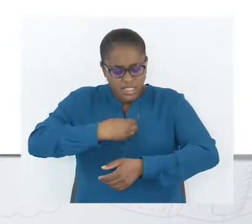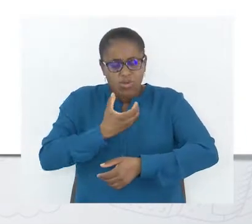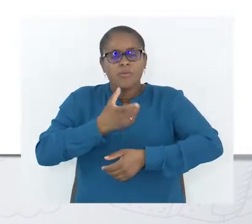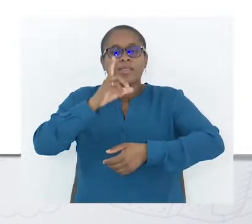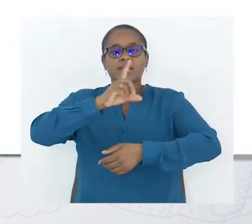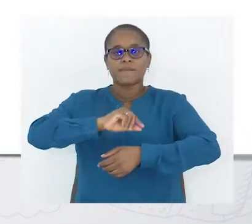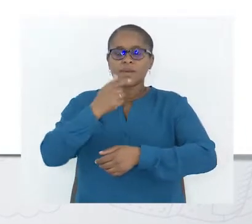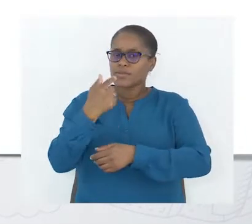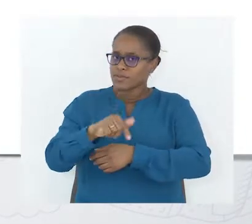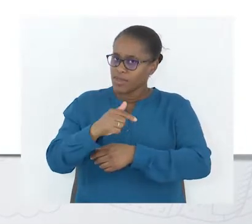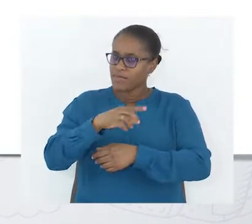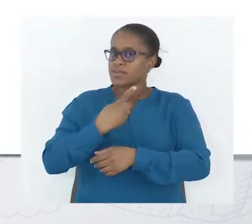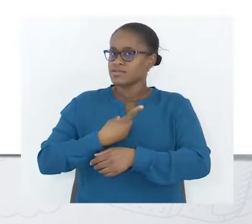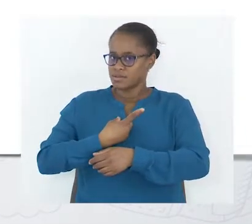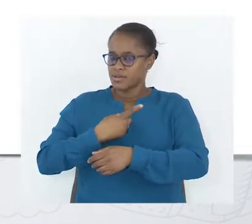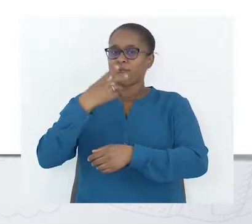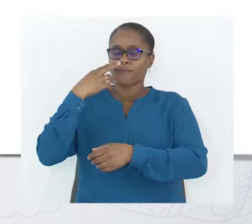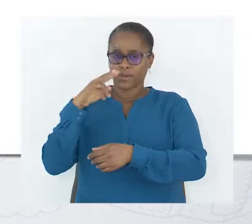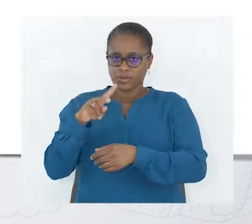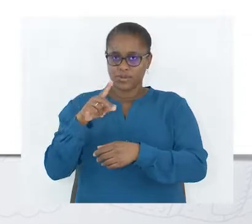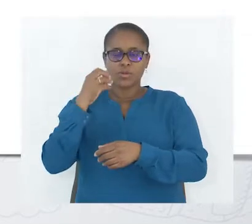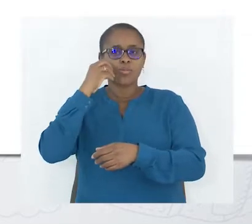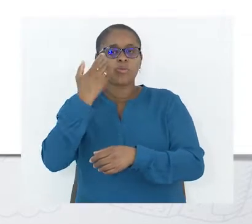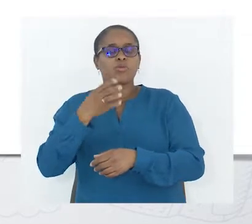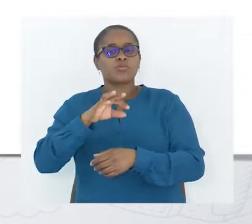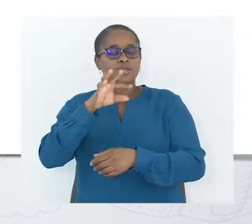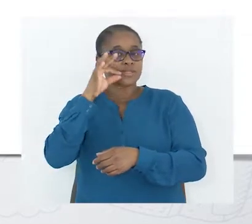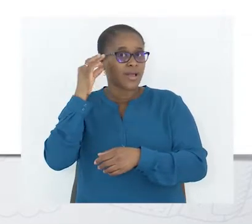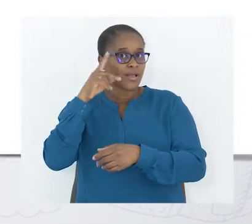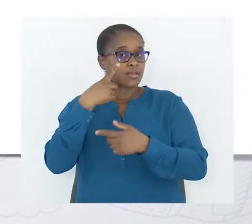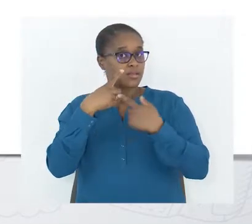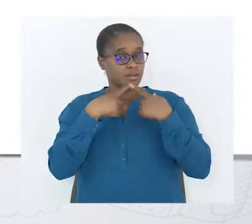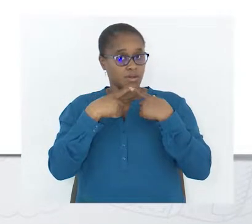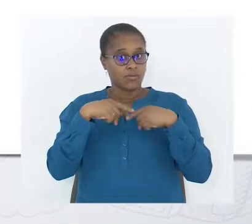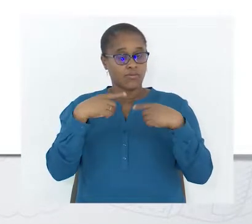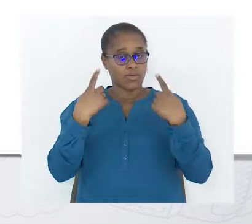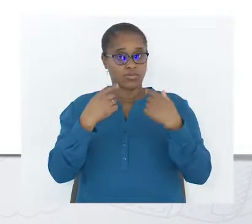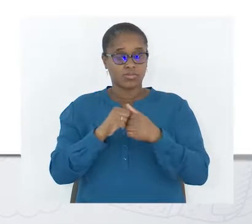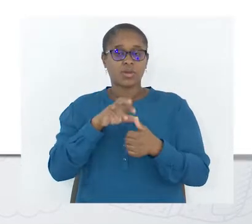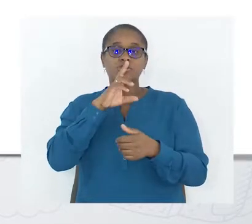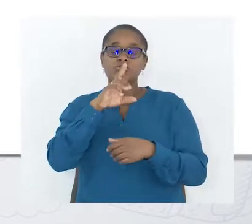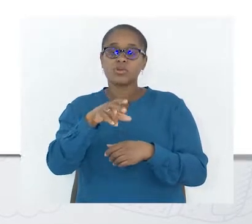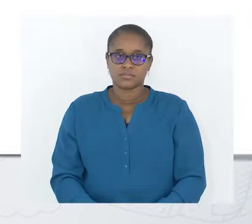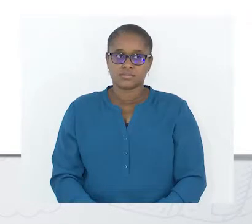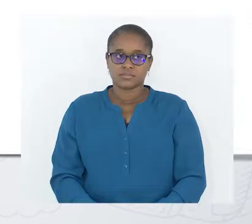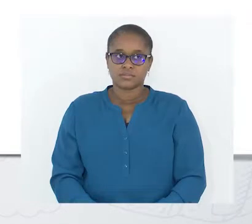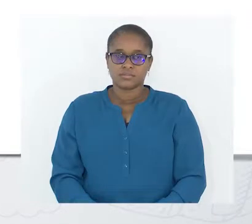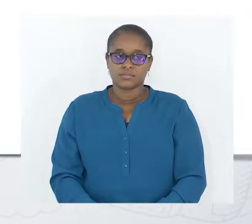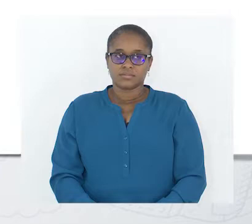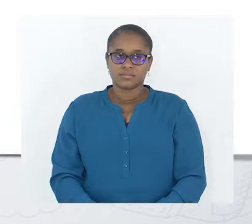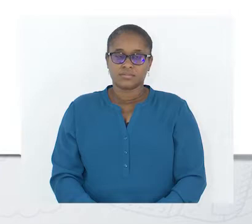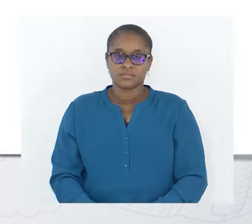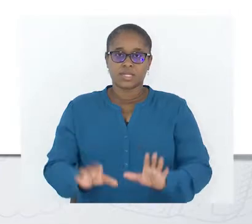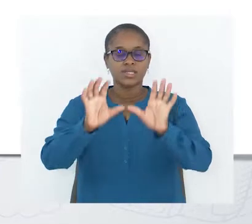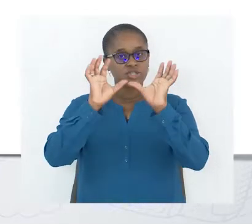também devem ser encarados como um sinal de alerta? A resposta é: